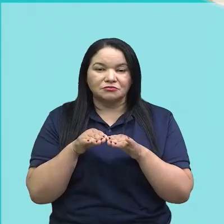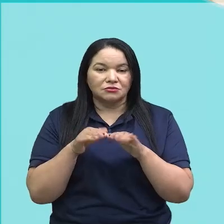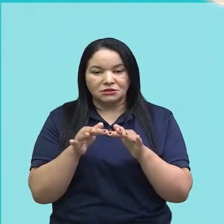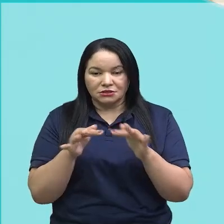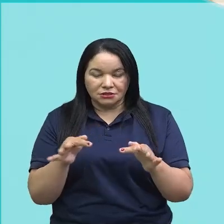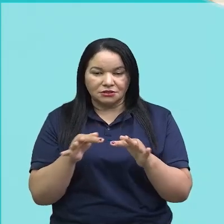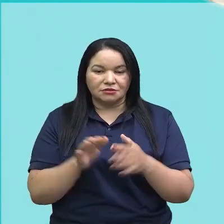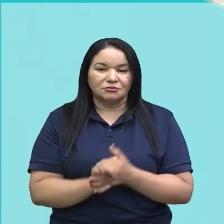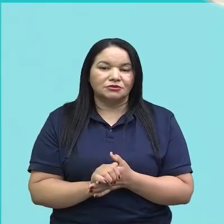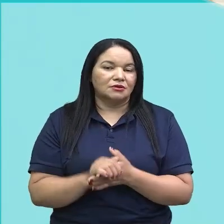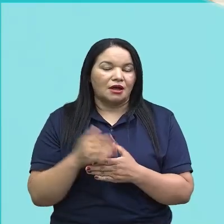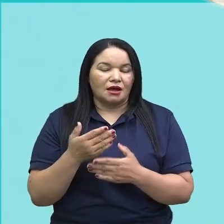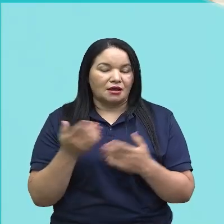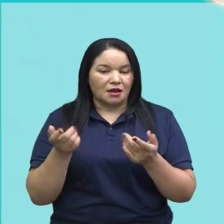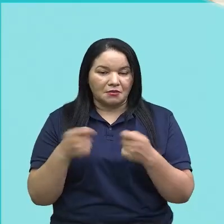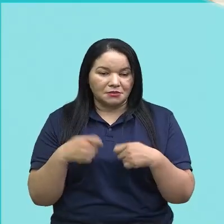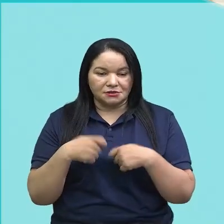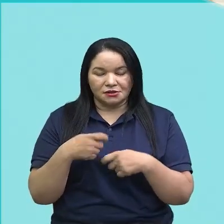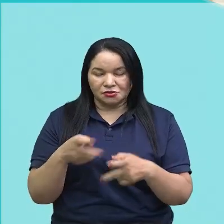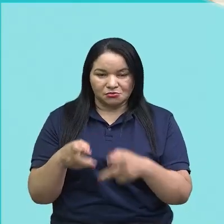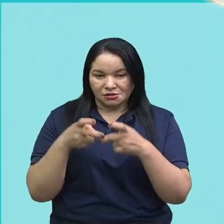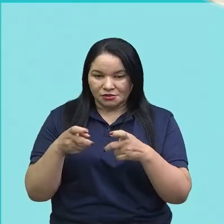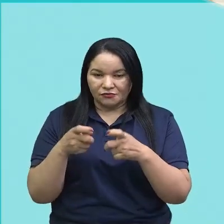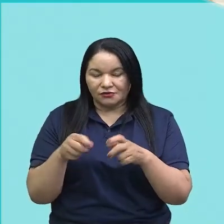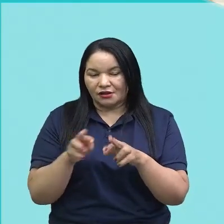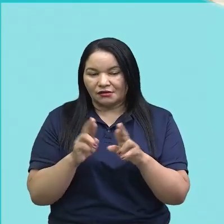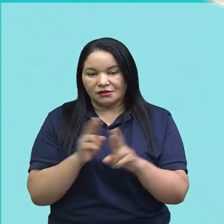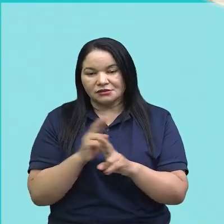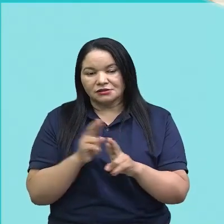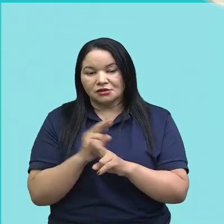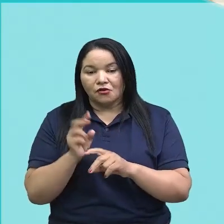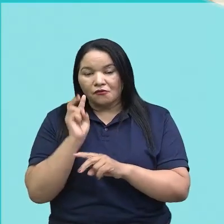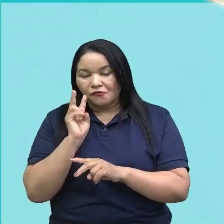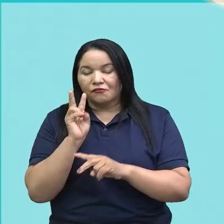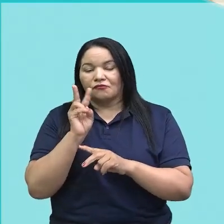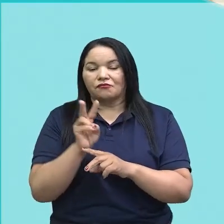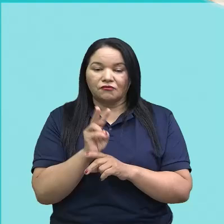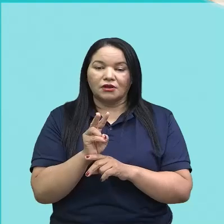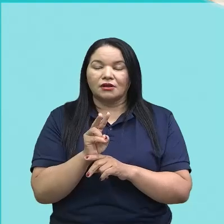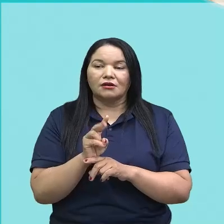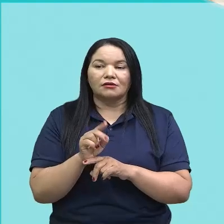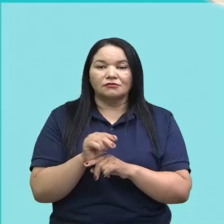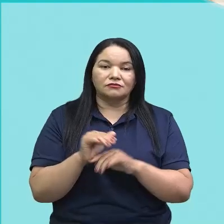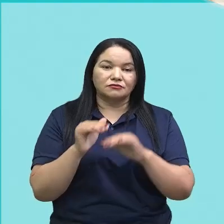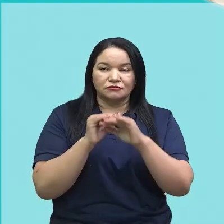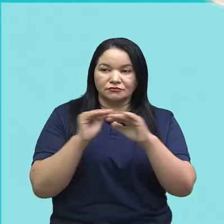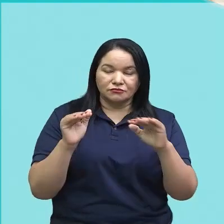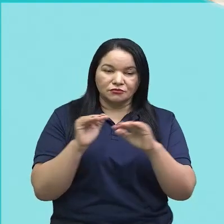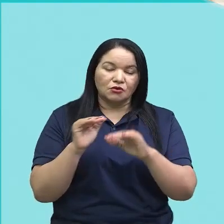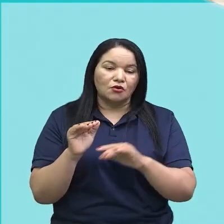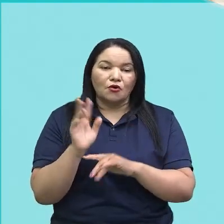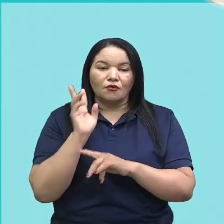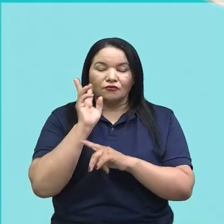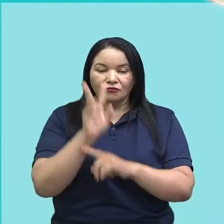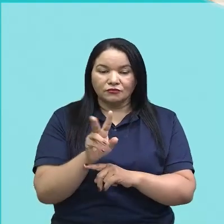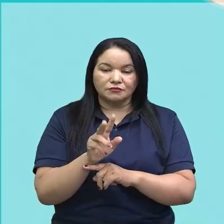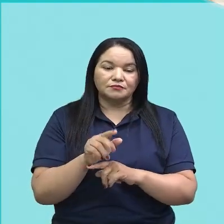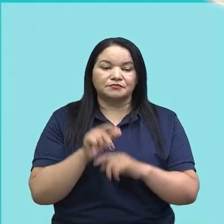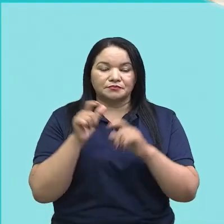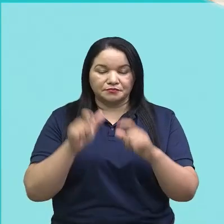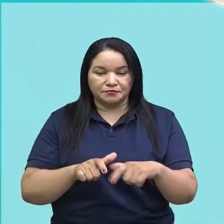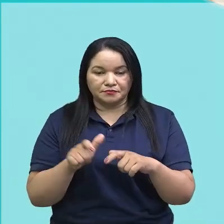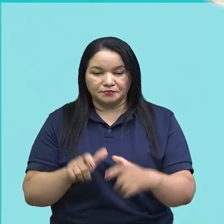além da capacidade de percepção que ela tem em relação a observar ao próprio horizonte, né? O horizonte em um